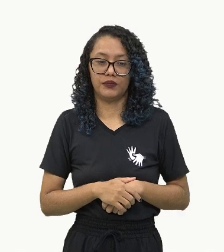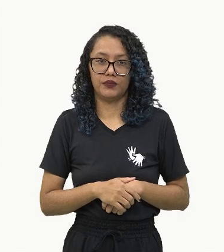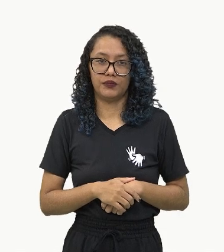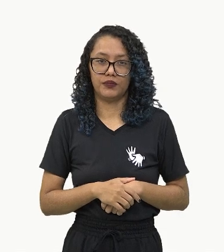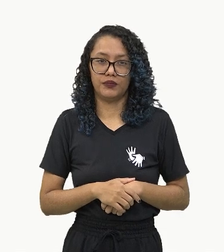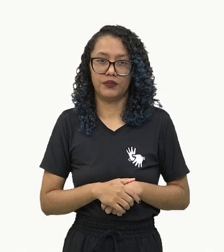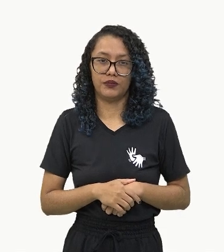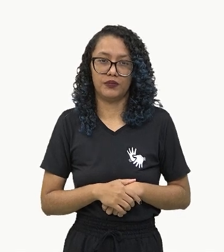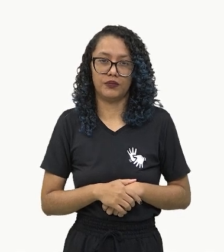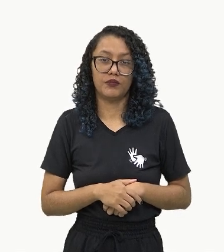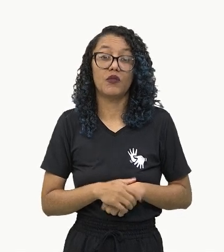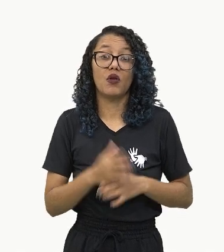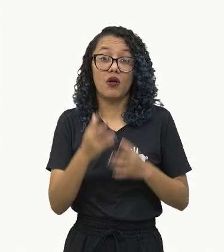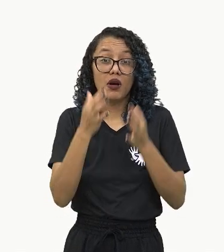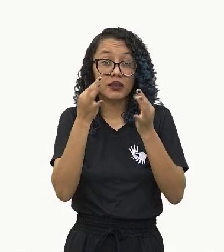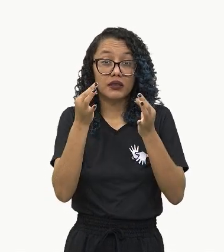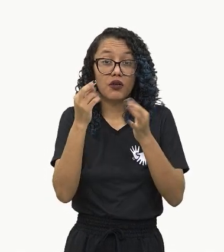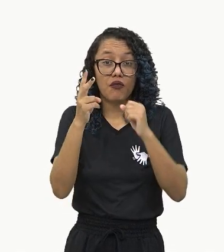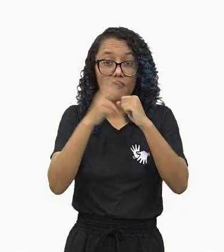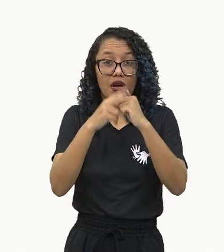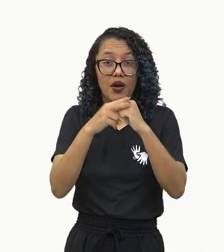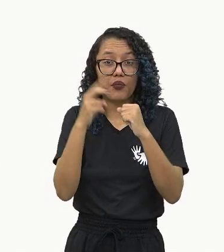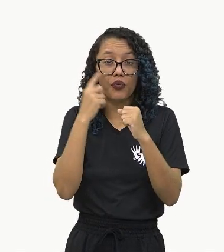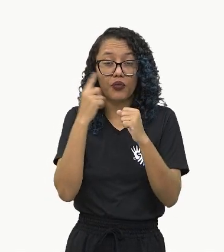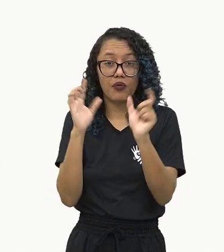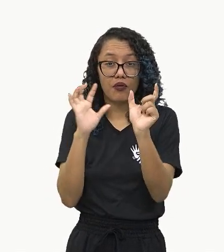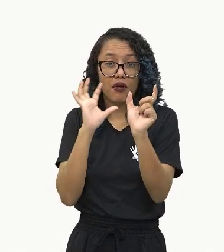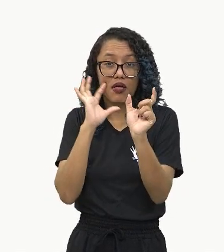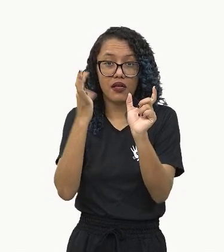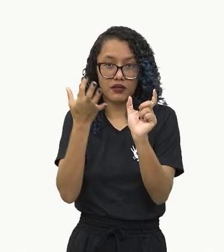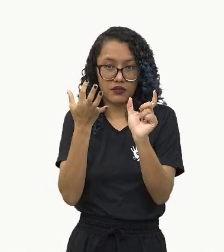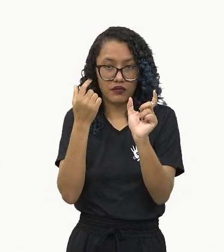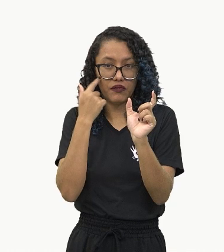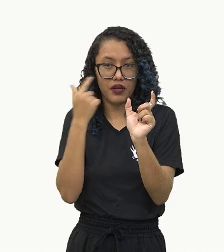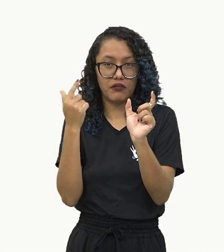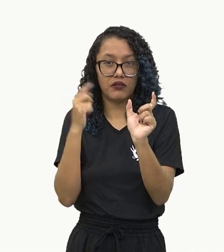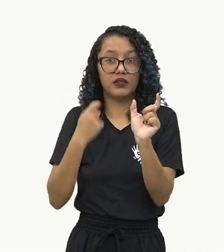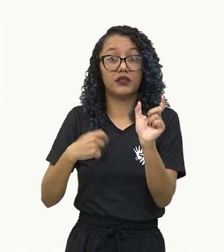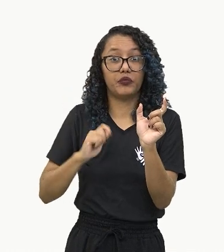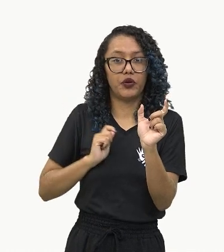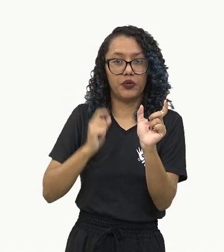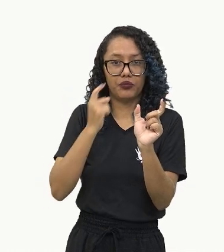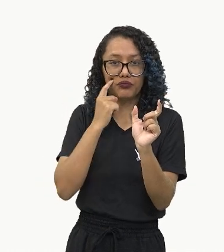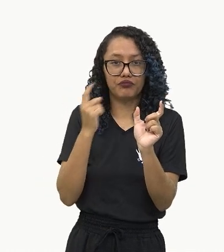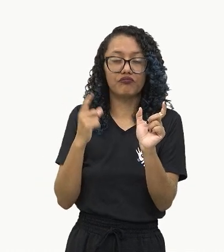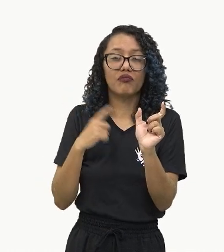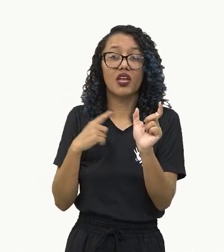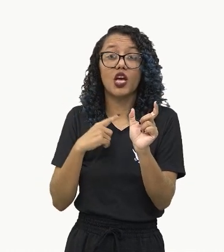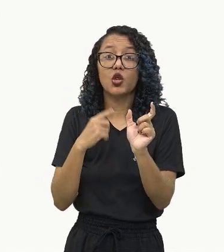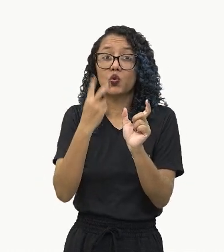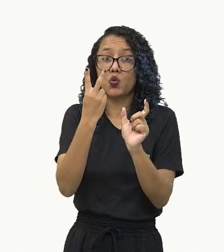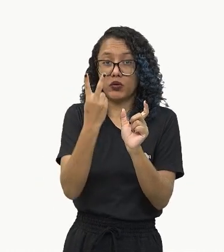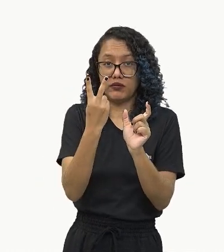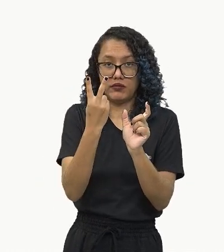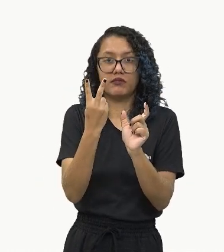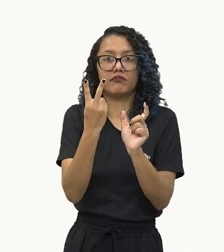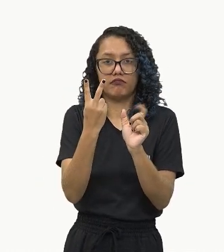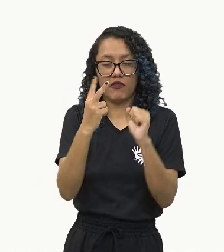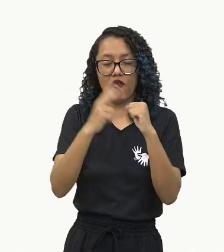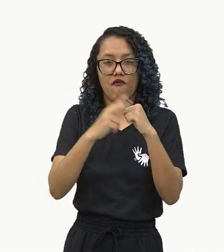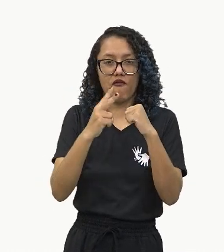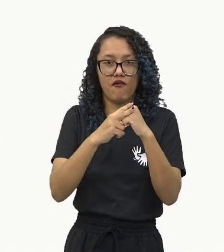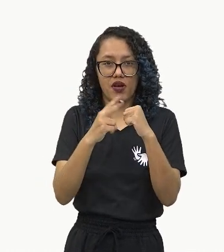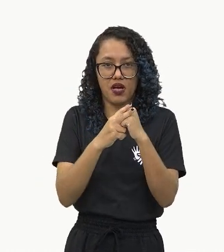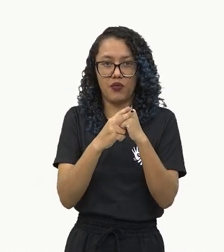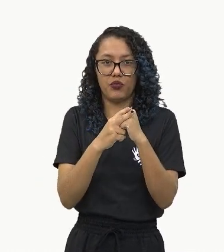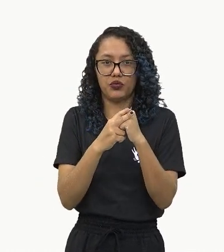verbo resolver, por favor. Mais uma vez, observando que são dois verbos formando um só, né? Temos